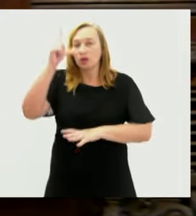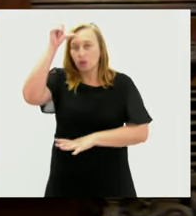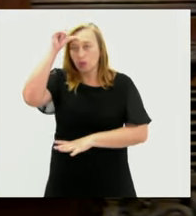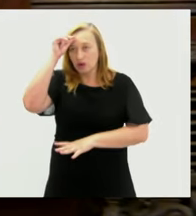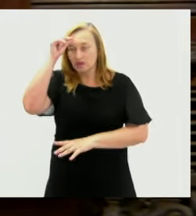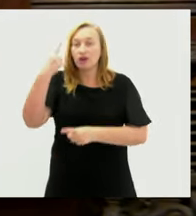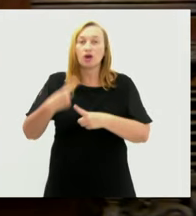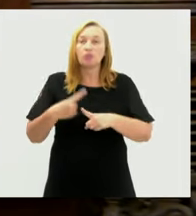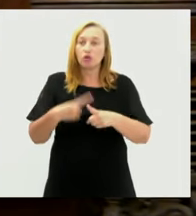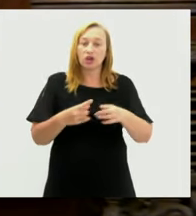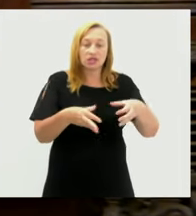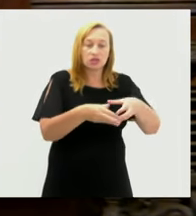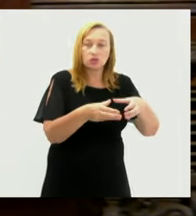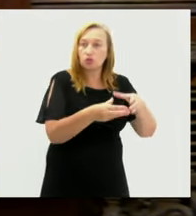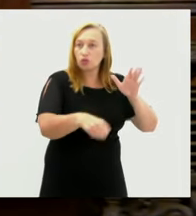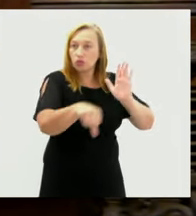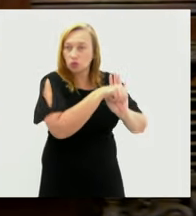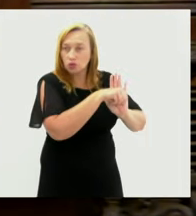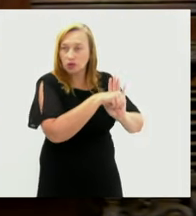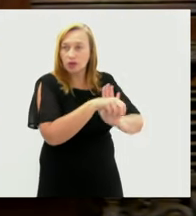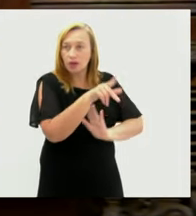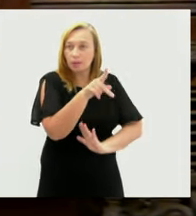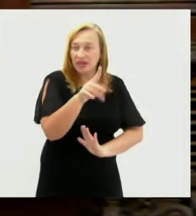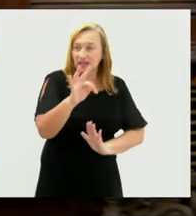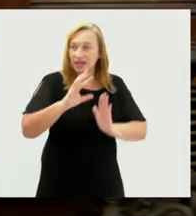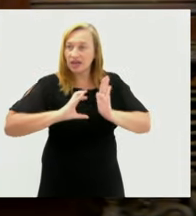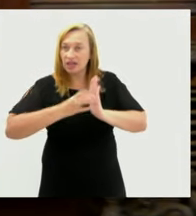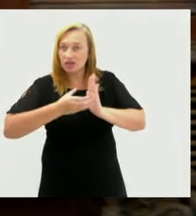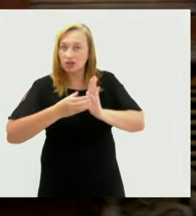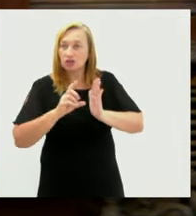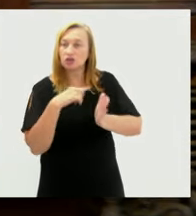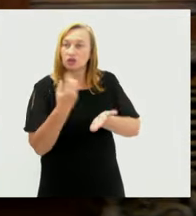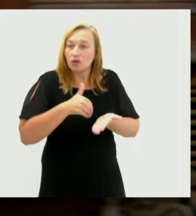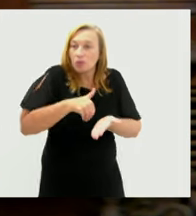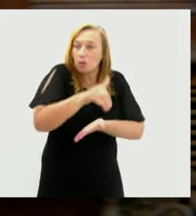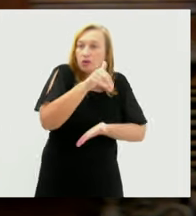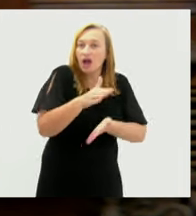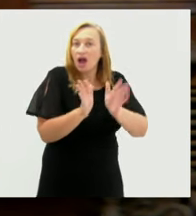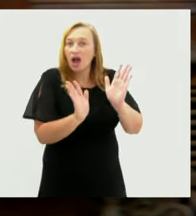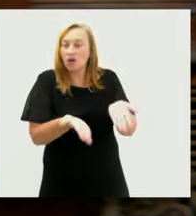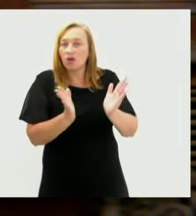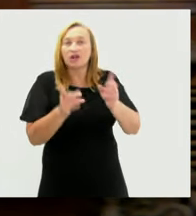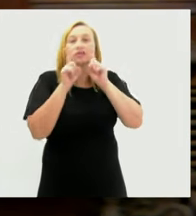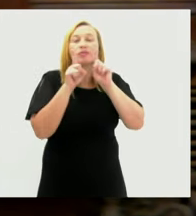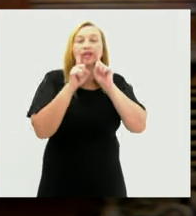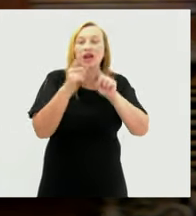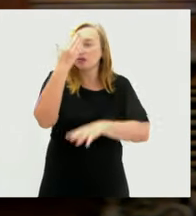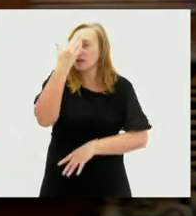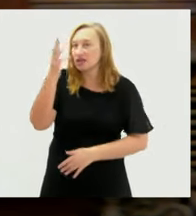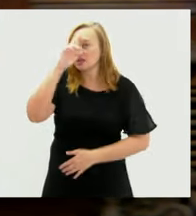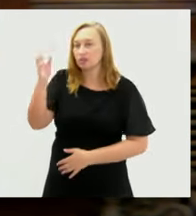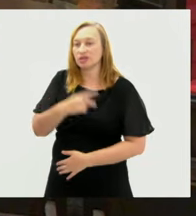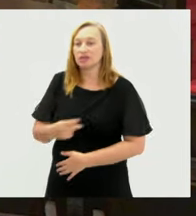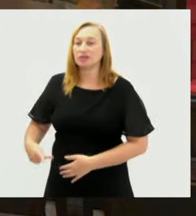câncer chamado PT, que eu tenho certeza que nós vamos expurgá-lo agora de Maricá. Muito obrigado,